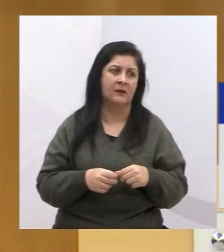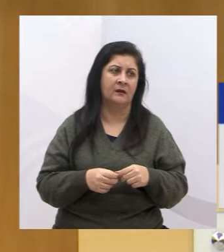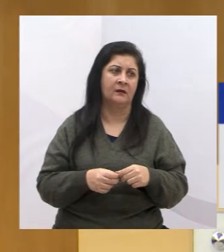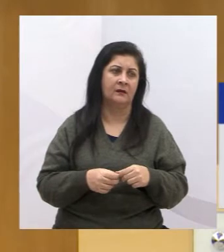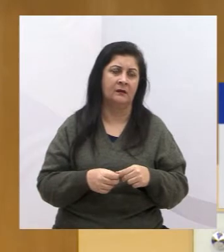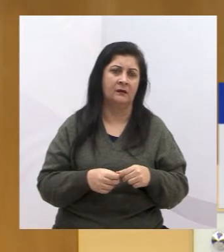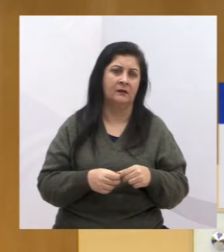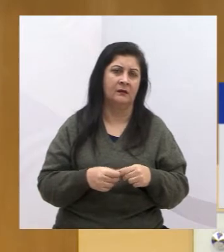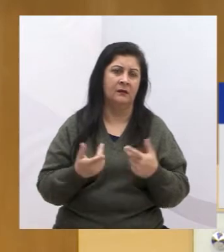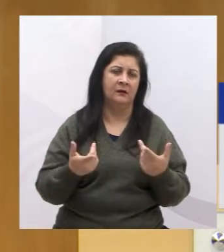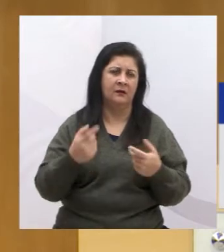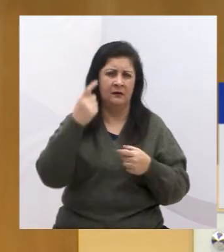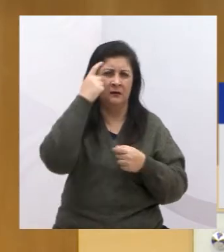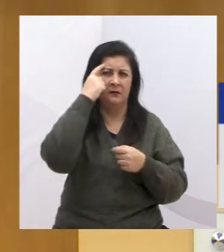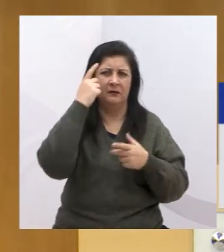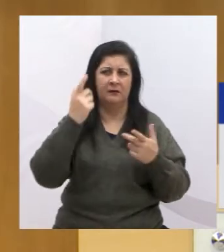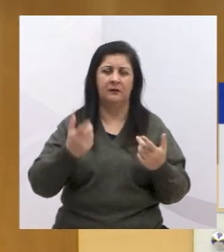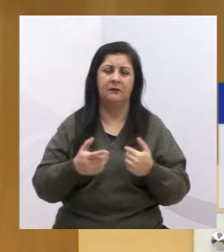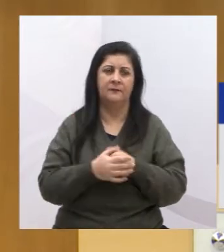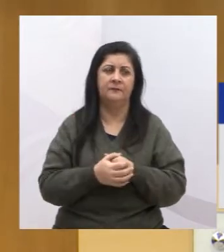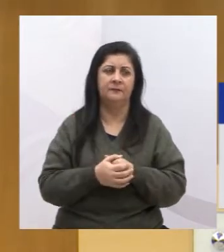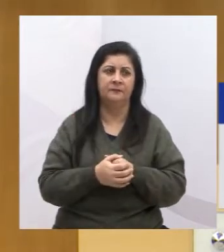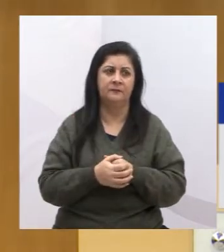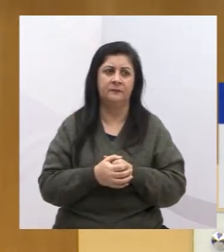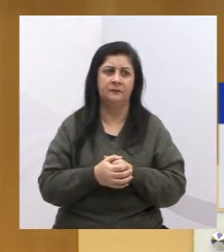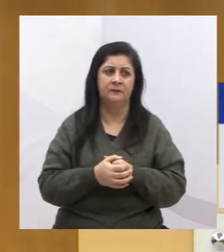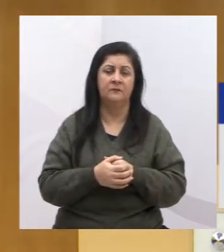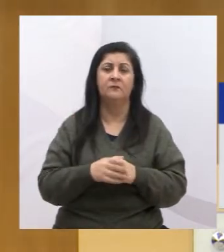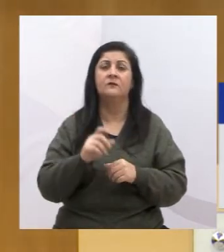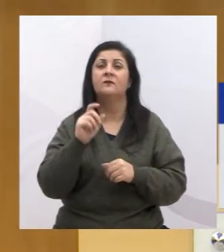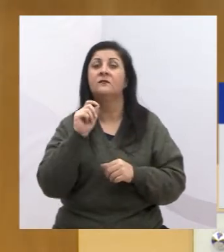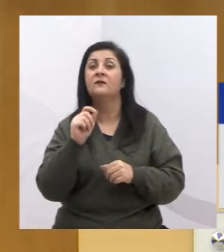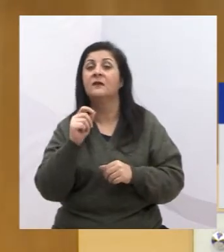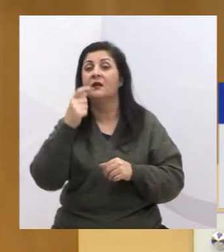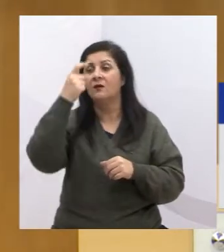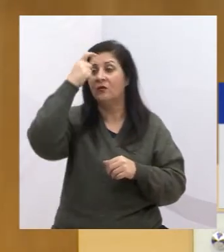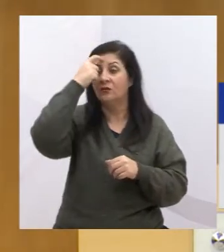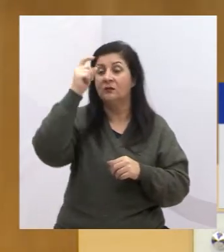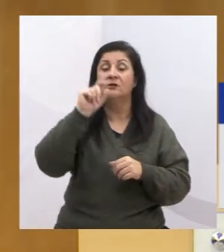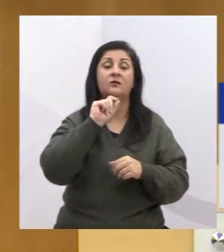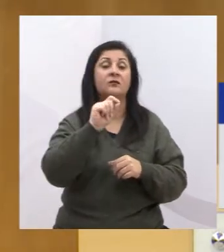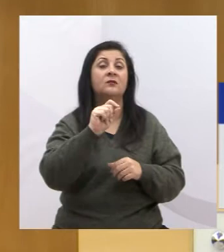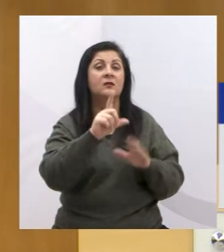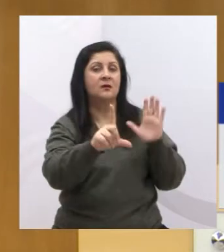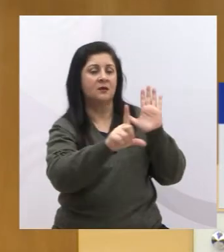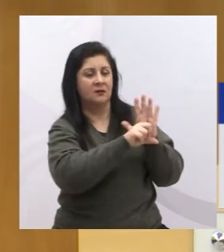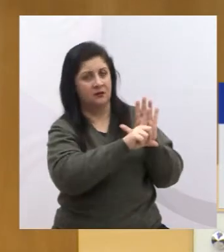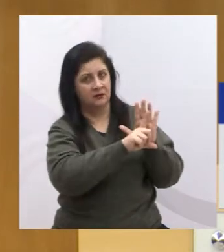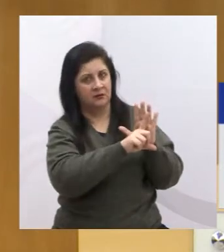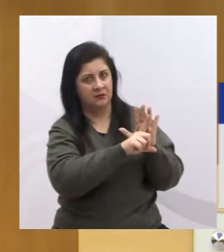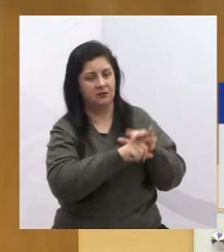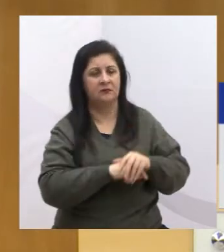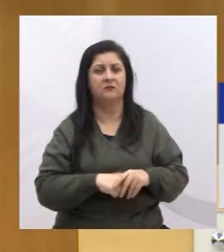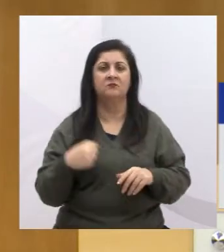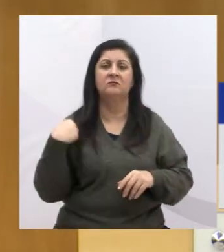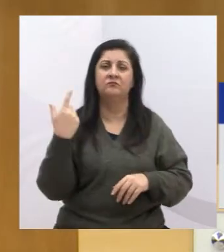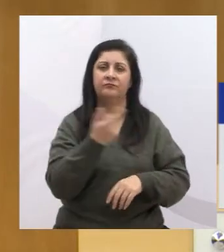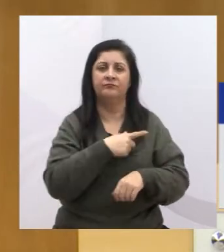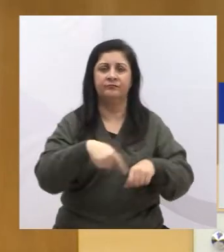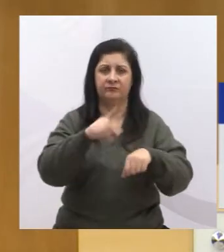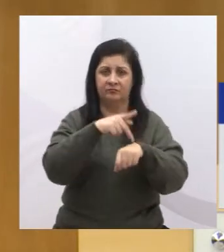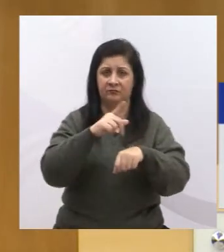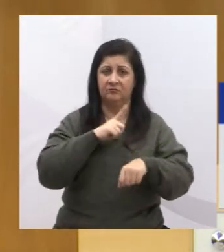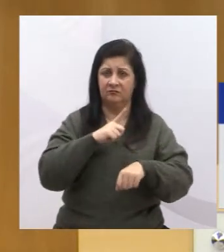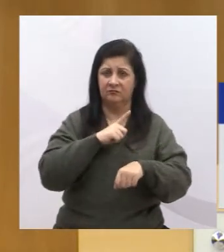fazer uma pequena reflexão sobre o que é consciência e o que é o poder da lei. Nós, no país, por exemplo, temos um